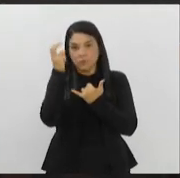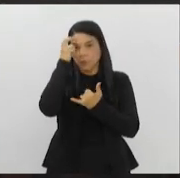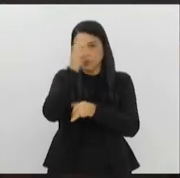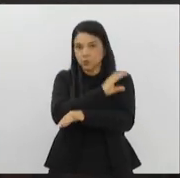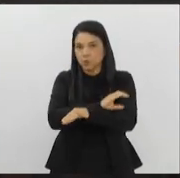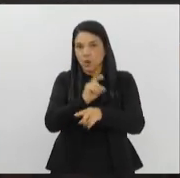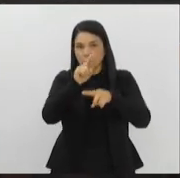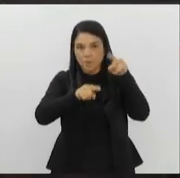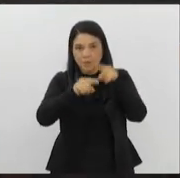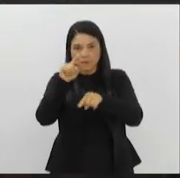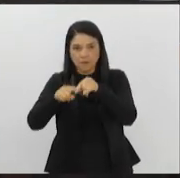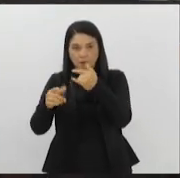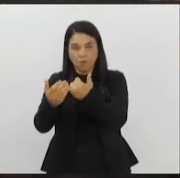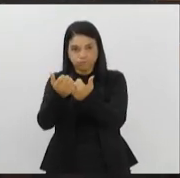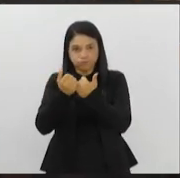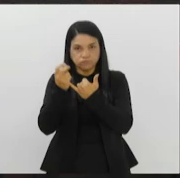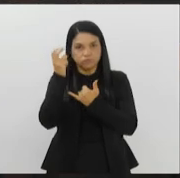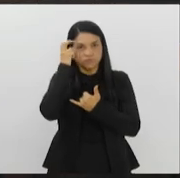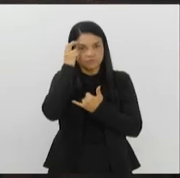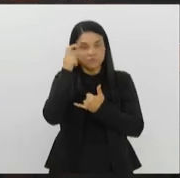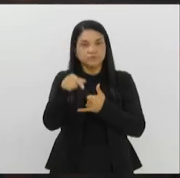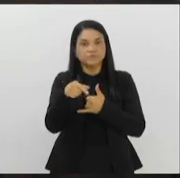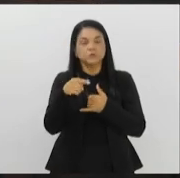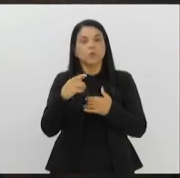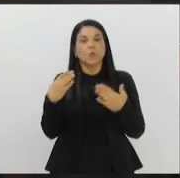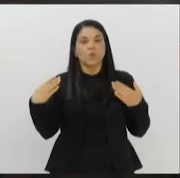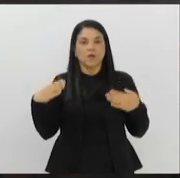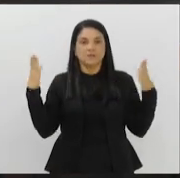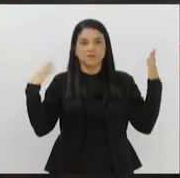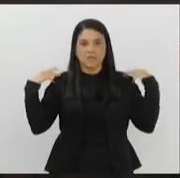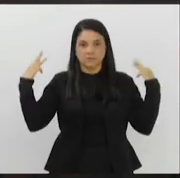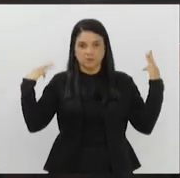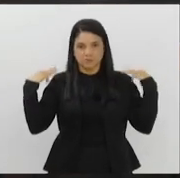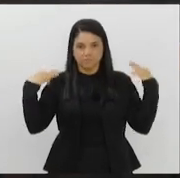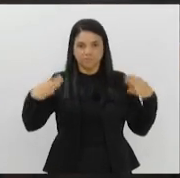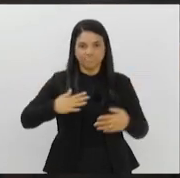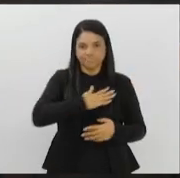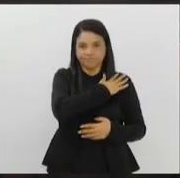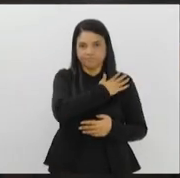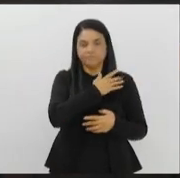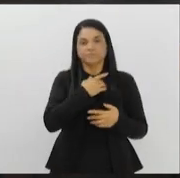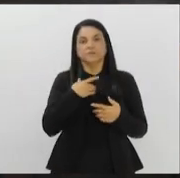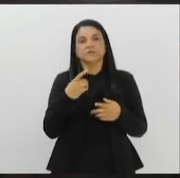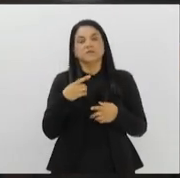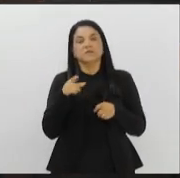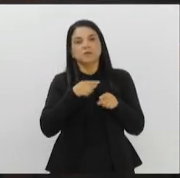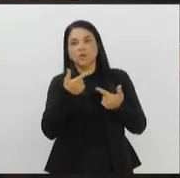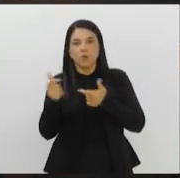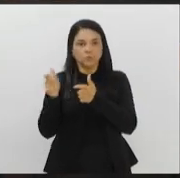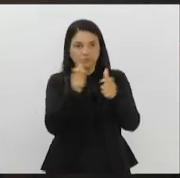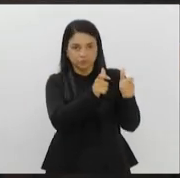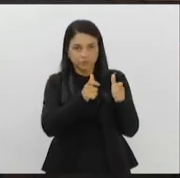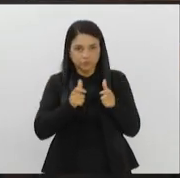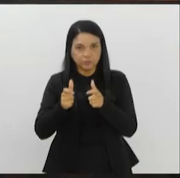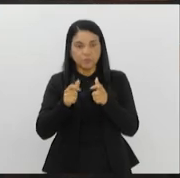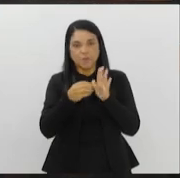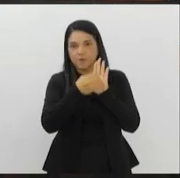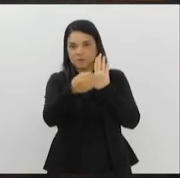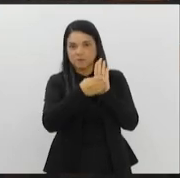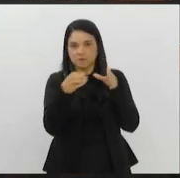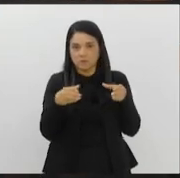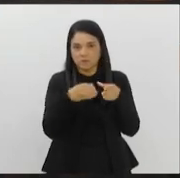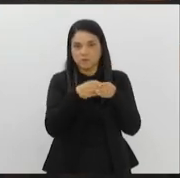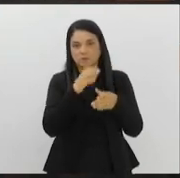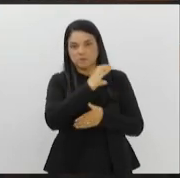e material do Estado do Rio de Janeiro o Exército da Salvação e dá outras providências. Pareceres das